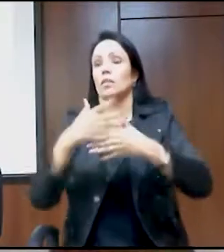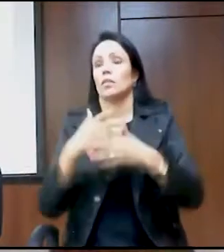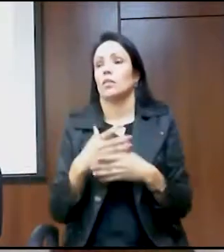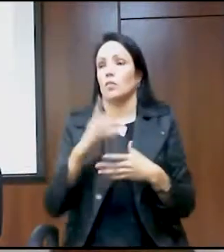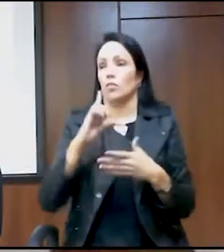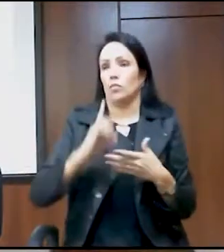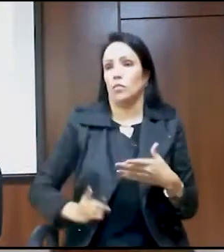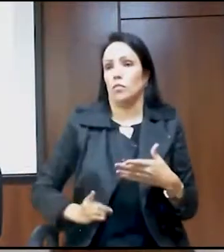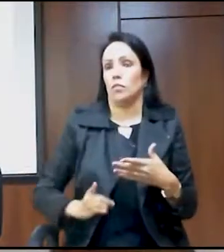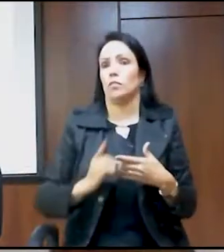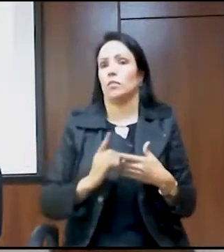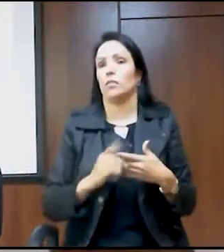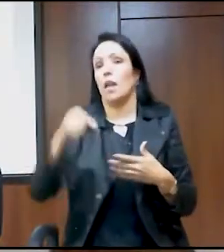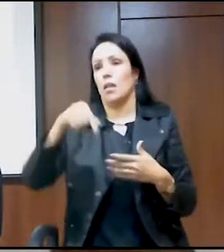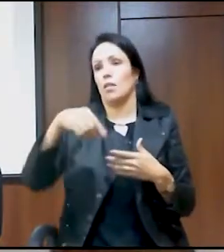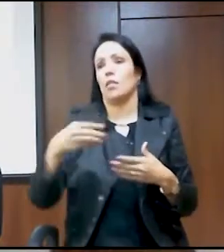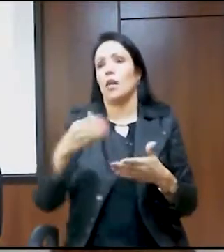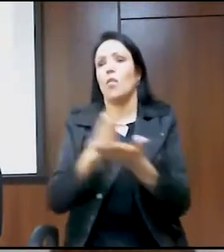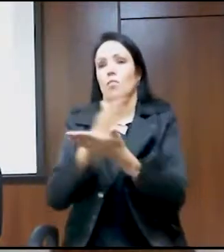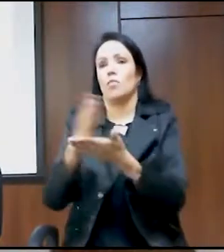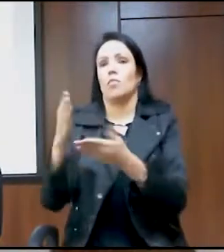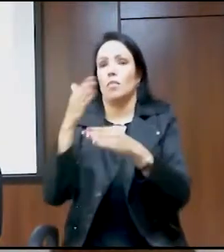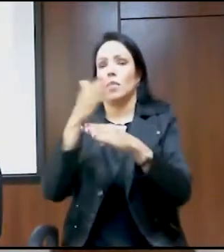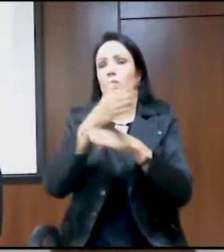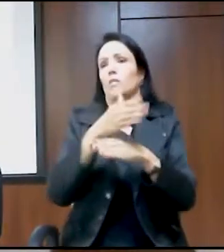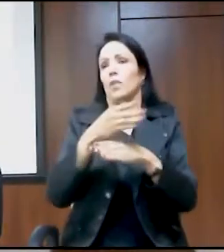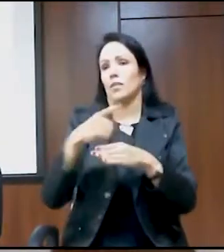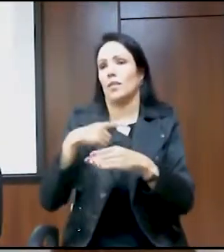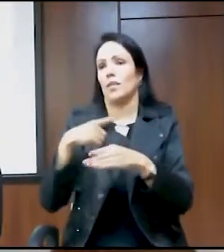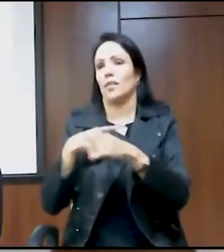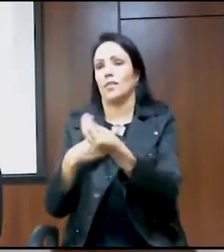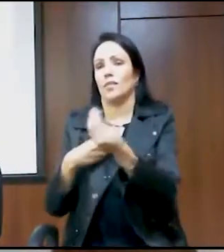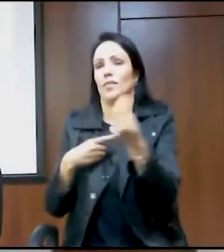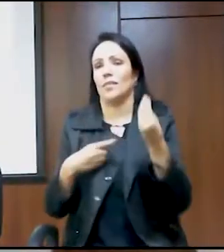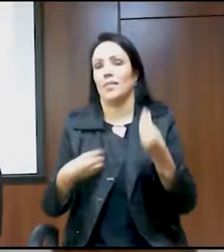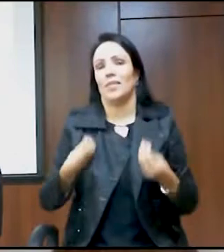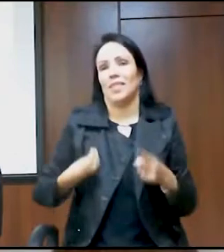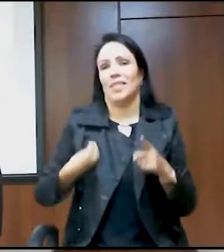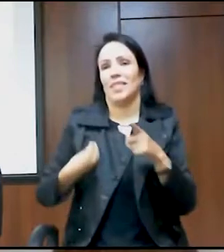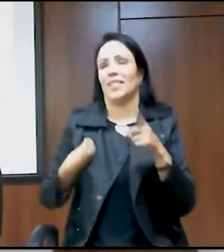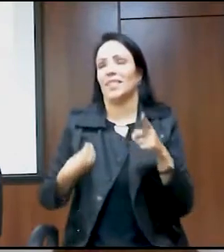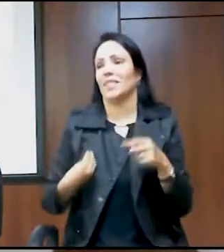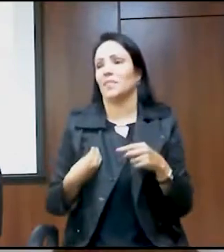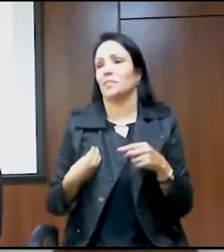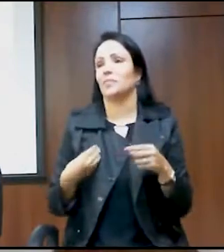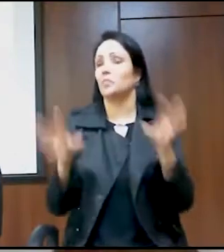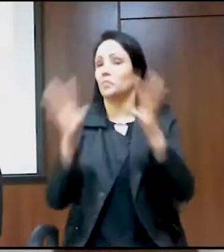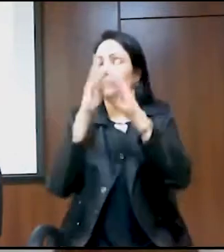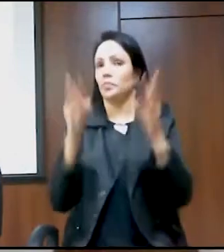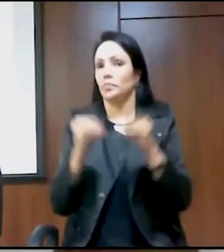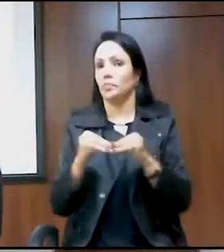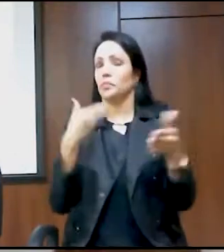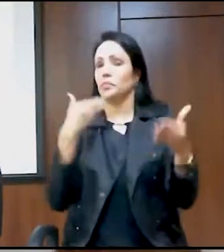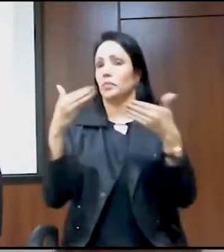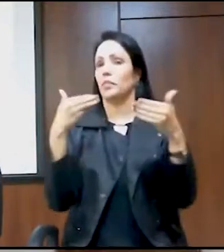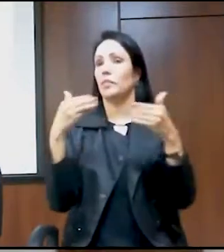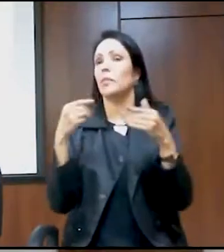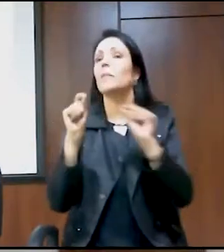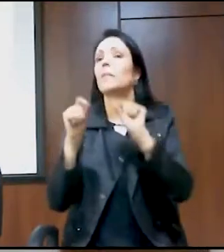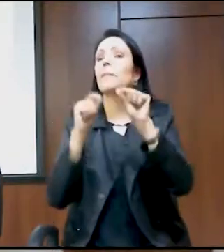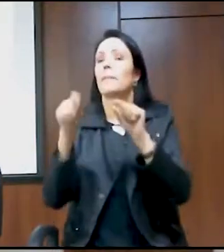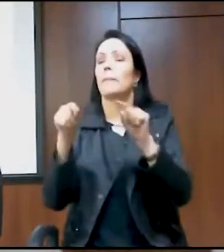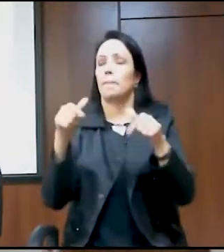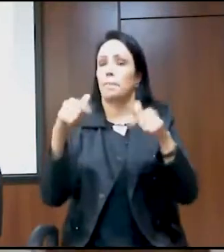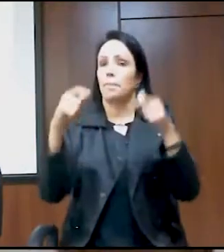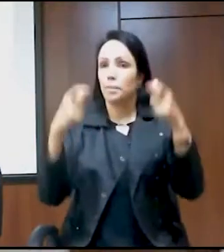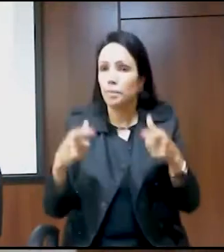de algumas pessoas que estão presentes, mas que é um pouco a nossa síntese da nossa discussão sobre o lugar também do trabalho social